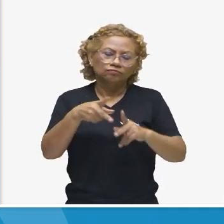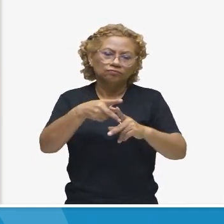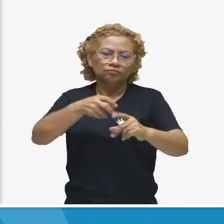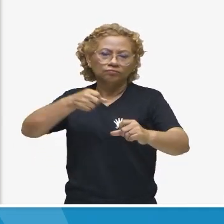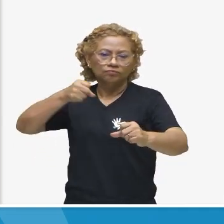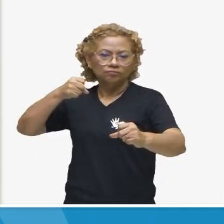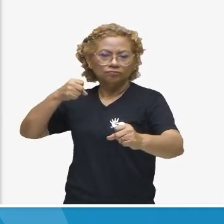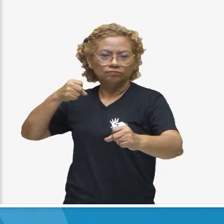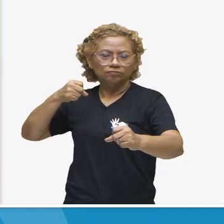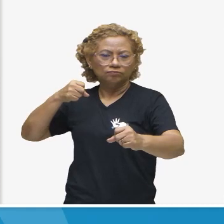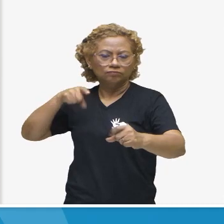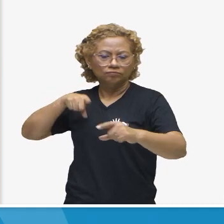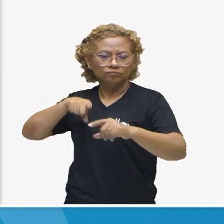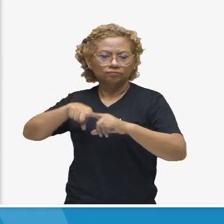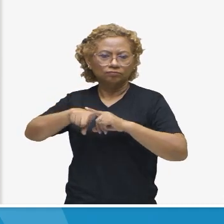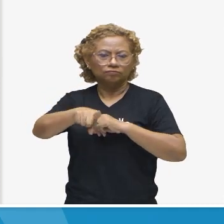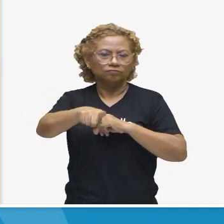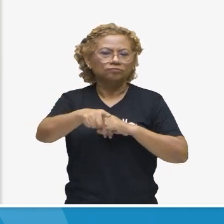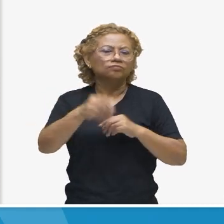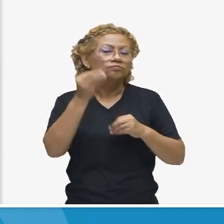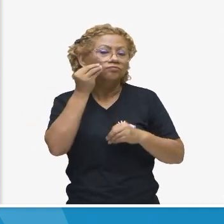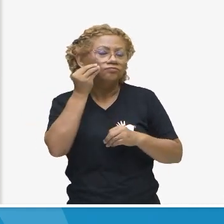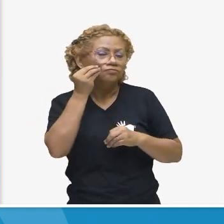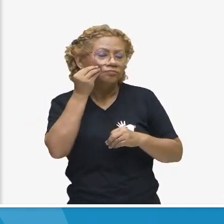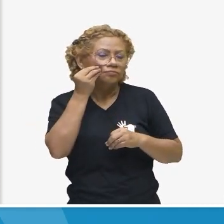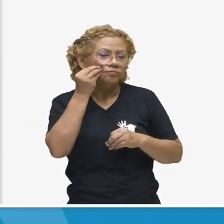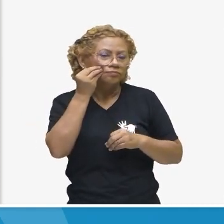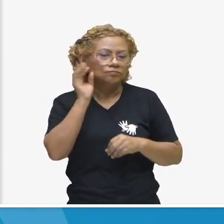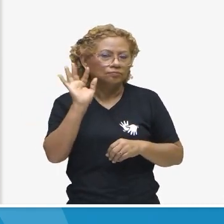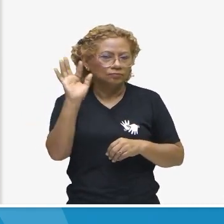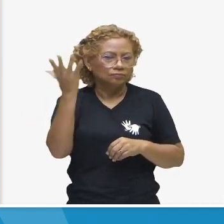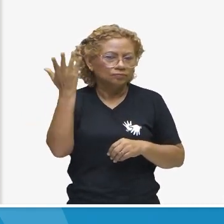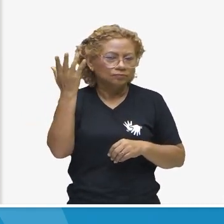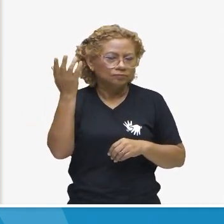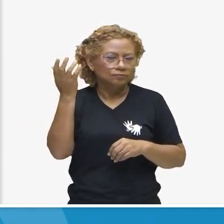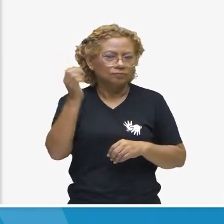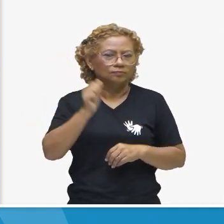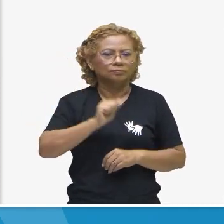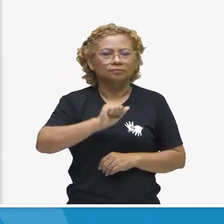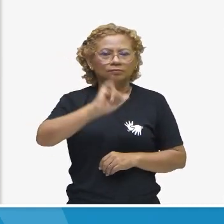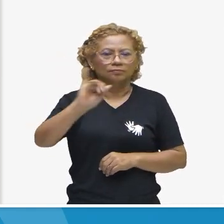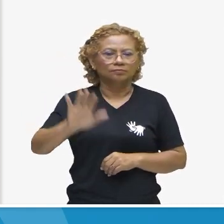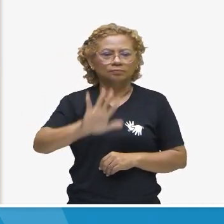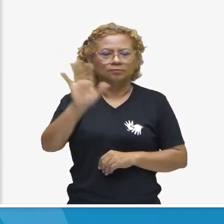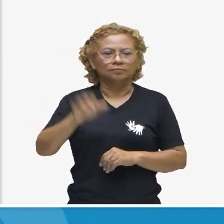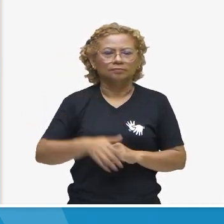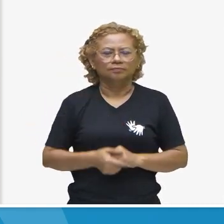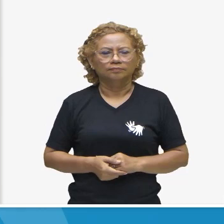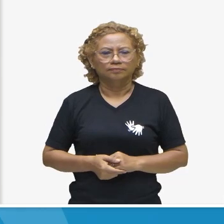lança uma flecha. Olha como é que vai ficar essa imagem.